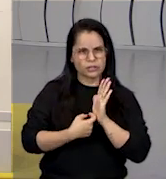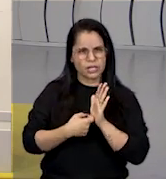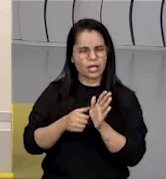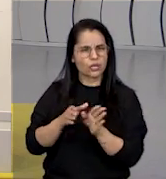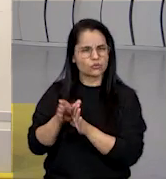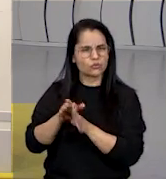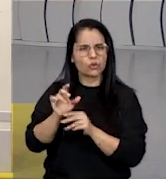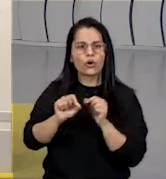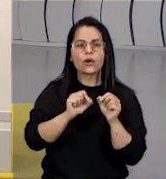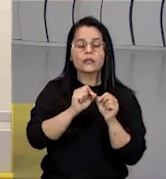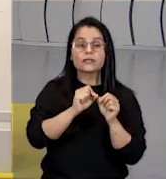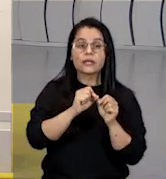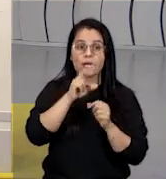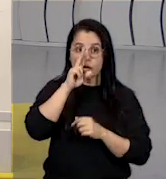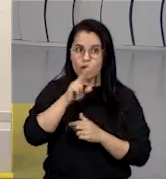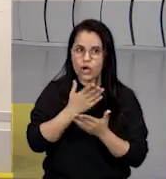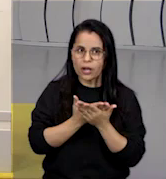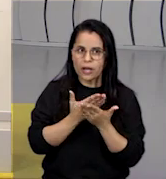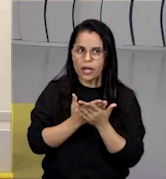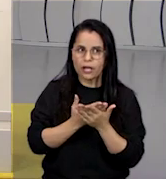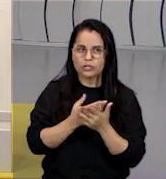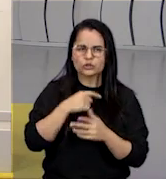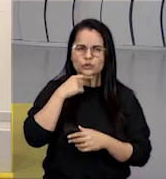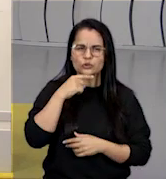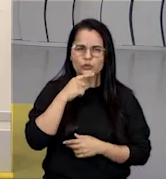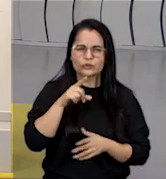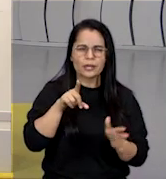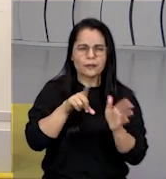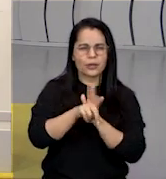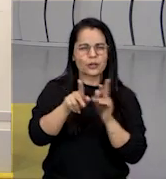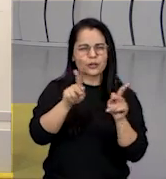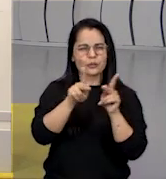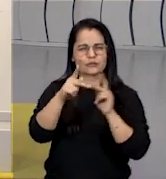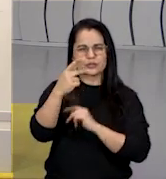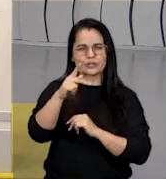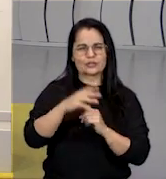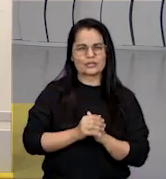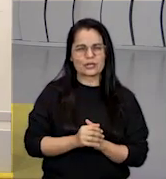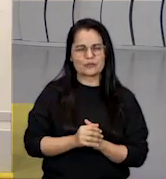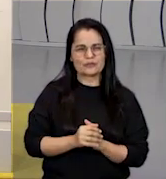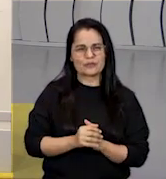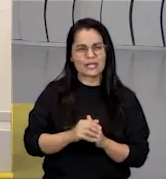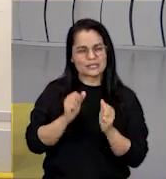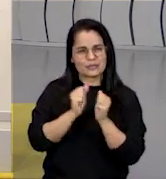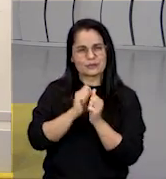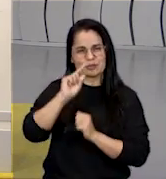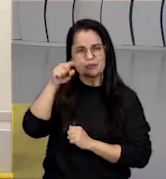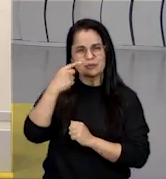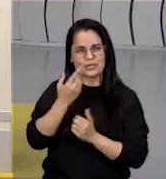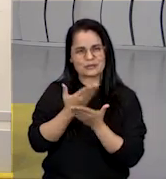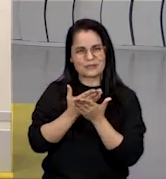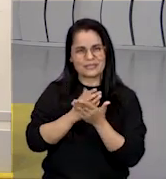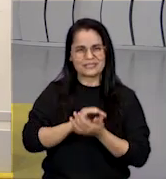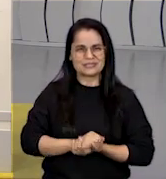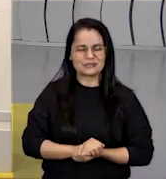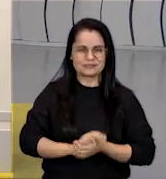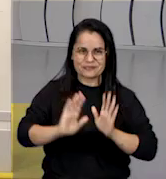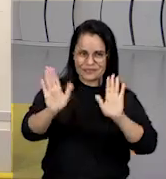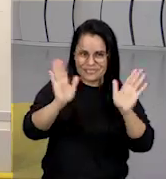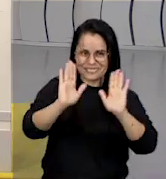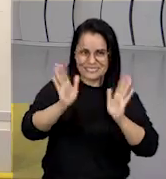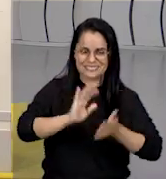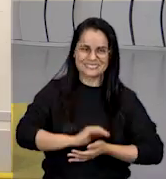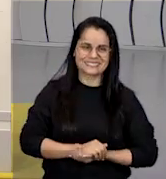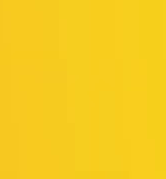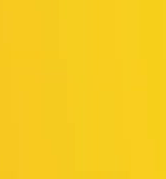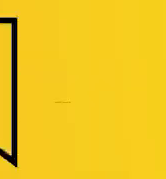instrucional e consulte essa aula. Nas dúvidas, pergunte ao seu professor. Estaremos juntos da próxima vez. Até lá!